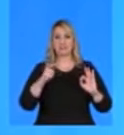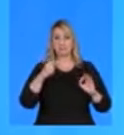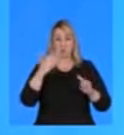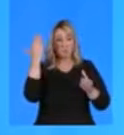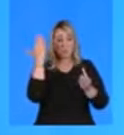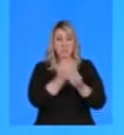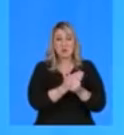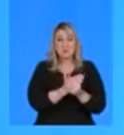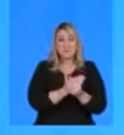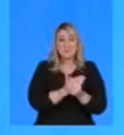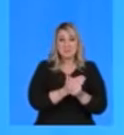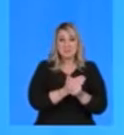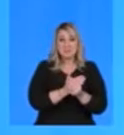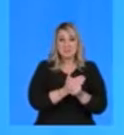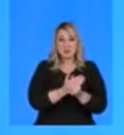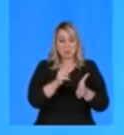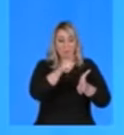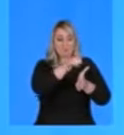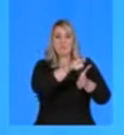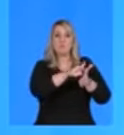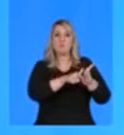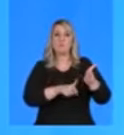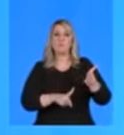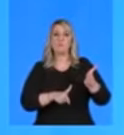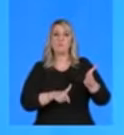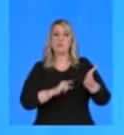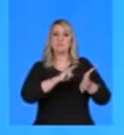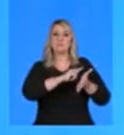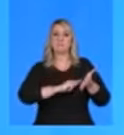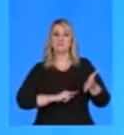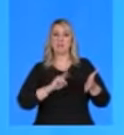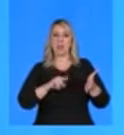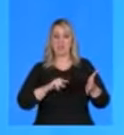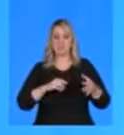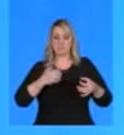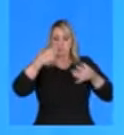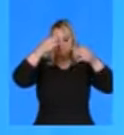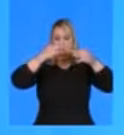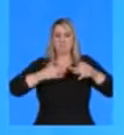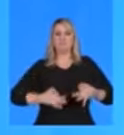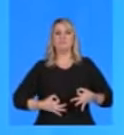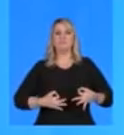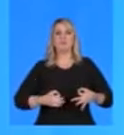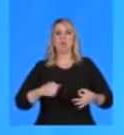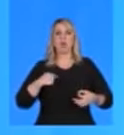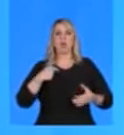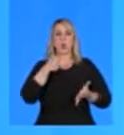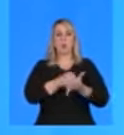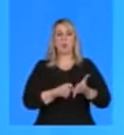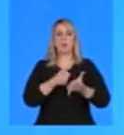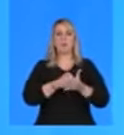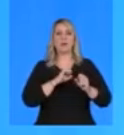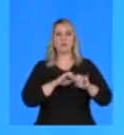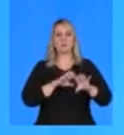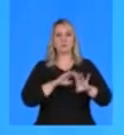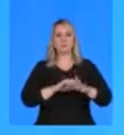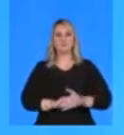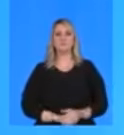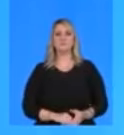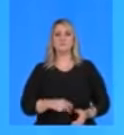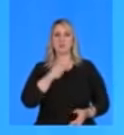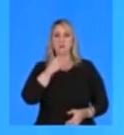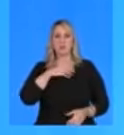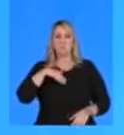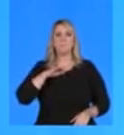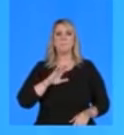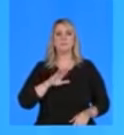processo que é ficha limpa Essa é a moral que eu vou lutar pela educação e digo mais